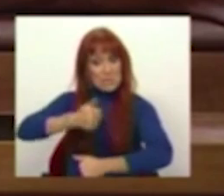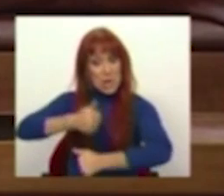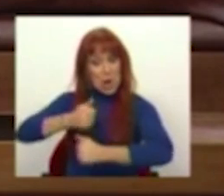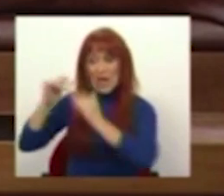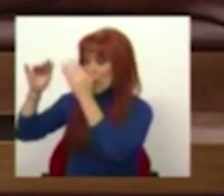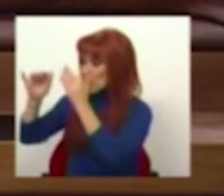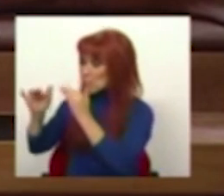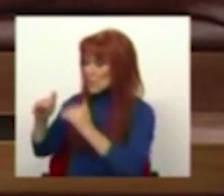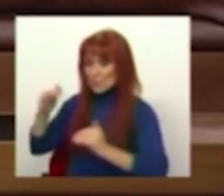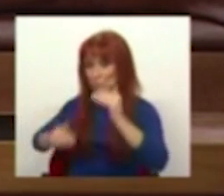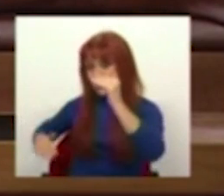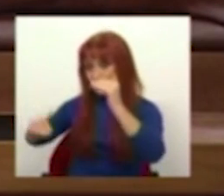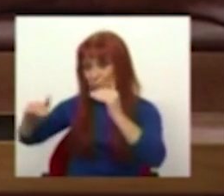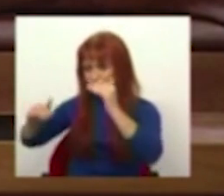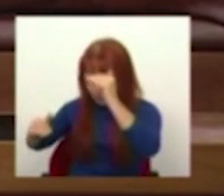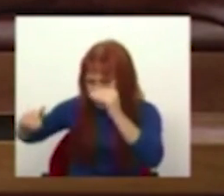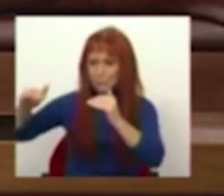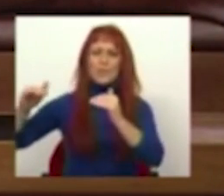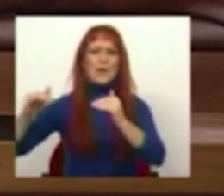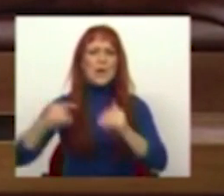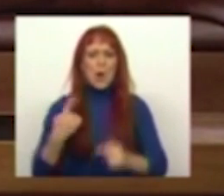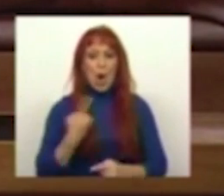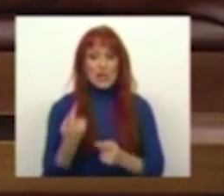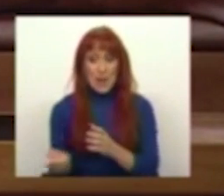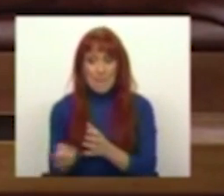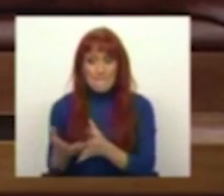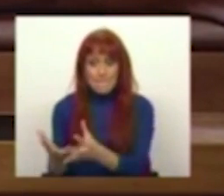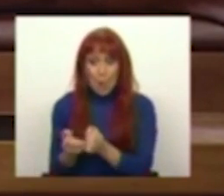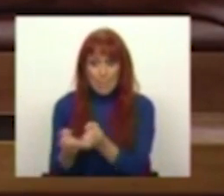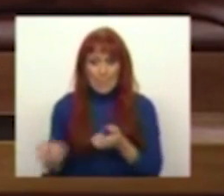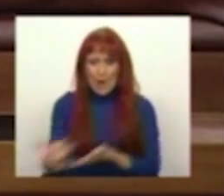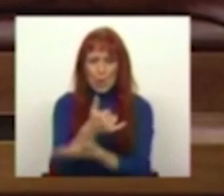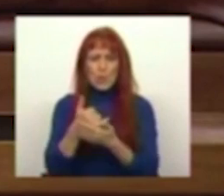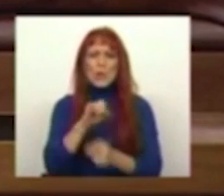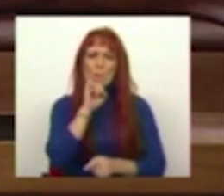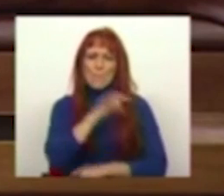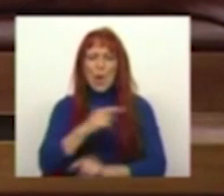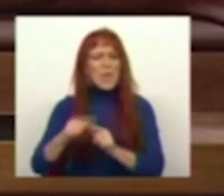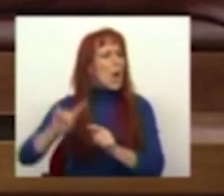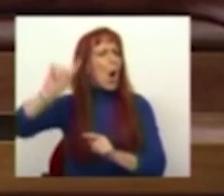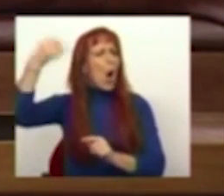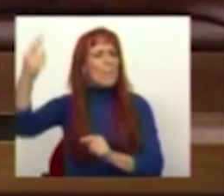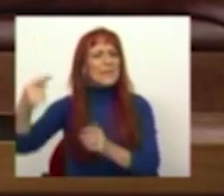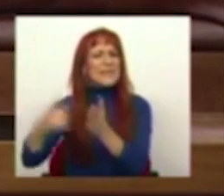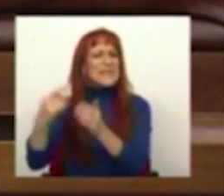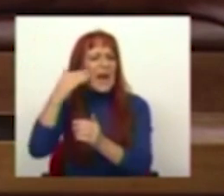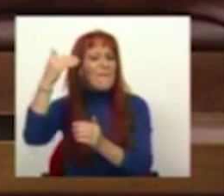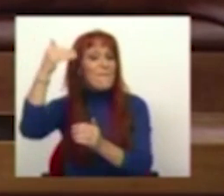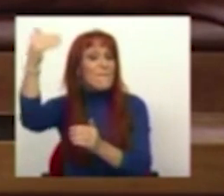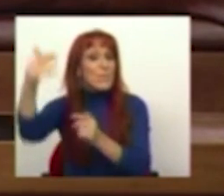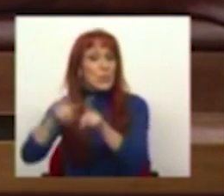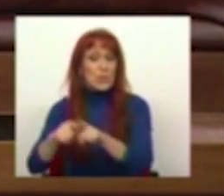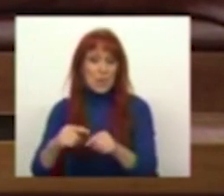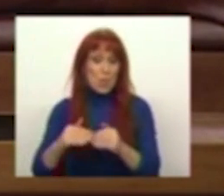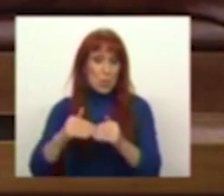e redução das desigualdades que devemos poupar os recursos de que podemos vir a necessitar quando um